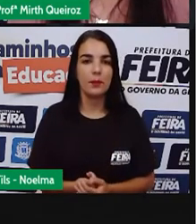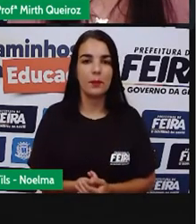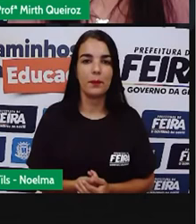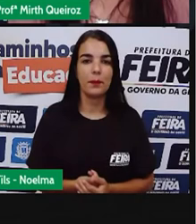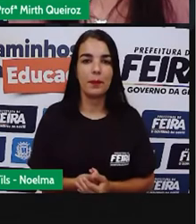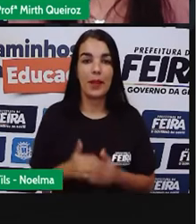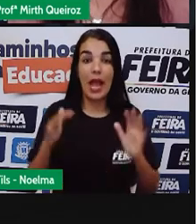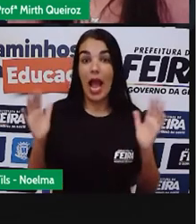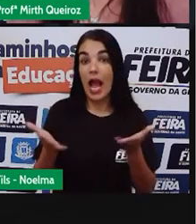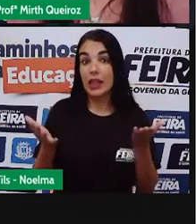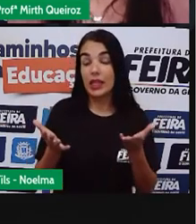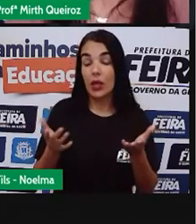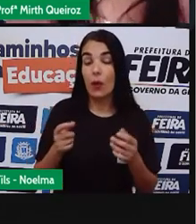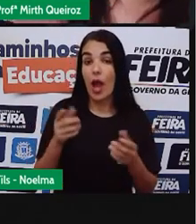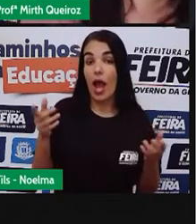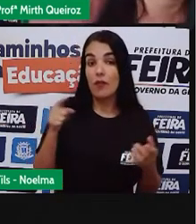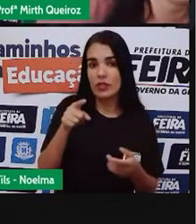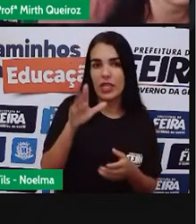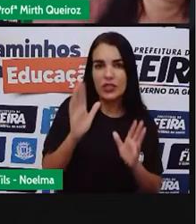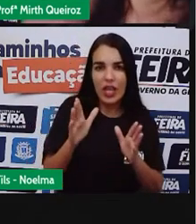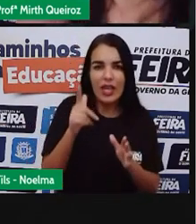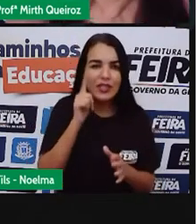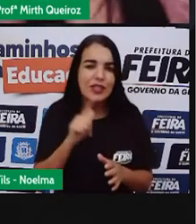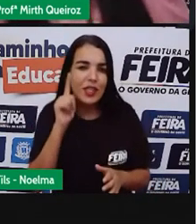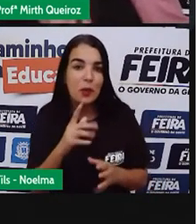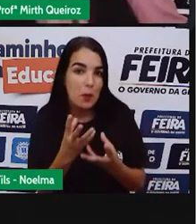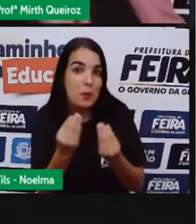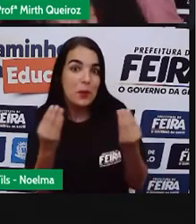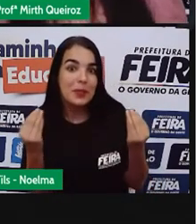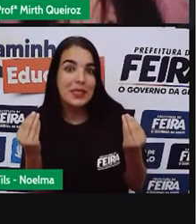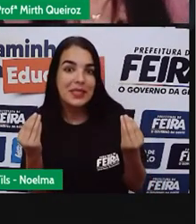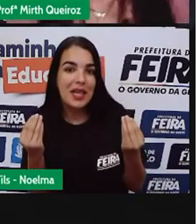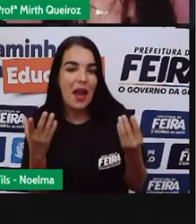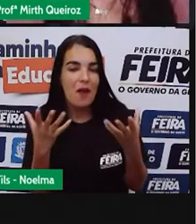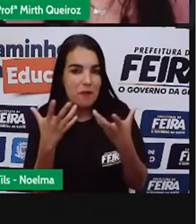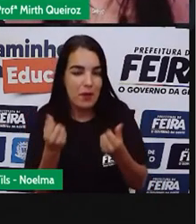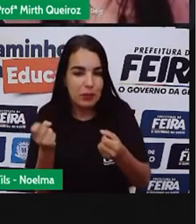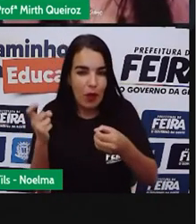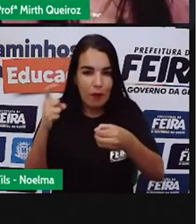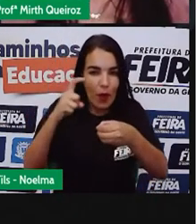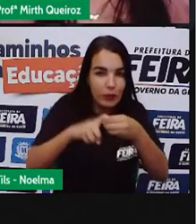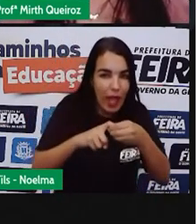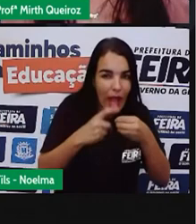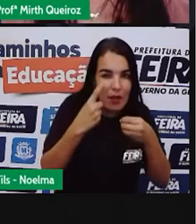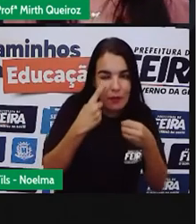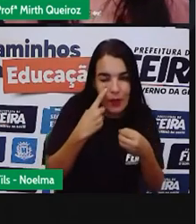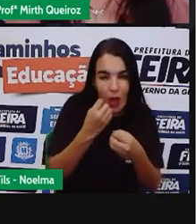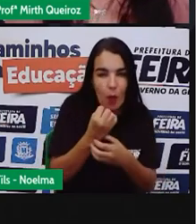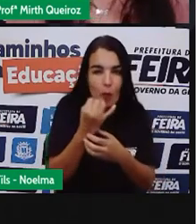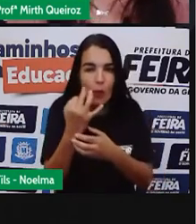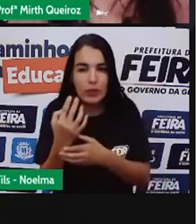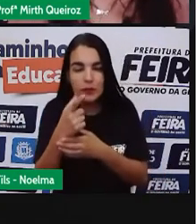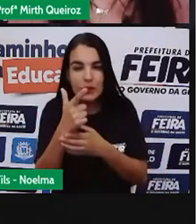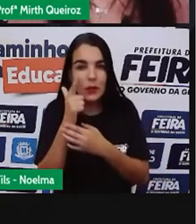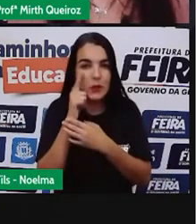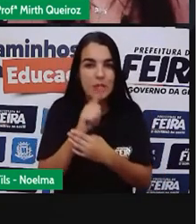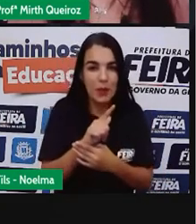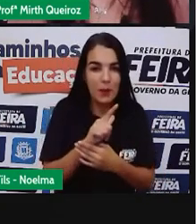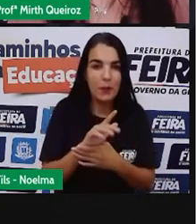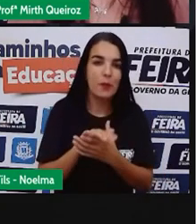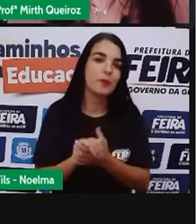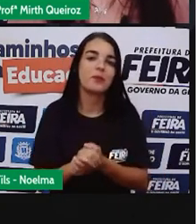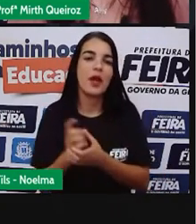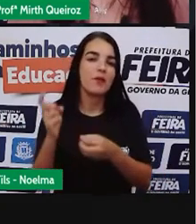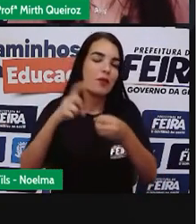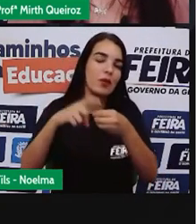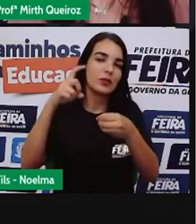tempo. E então, acertou muitos? Vamos voltar e ver quantos vocês acertaram? A